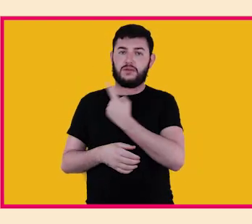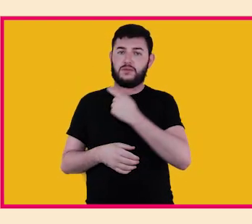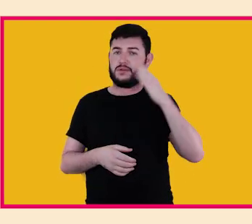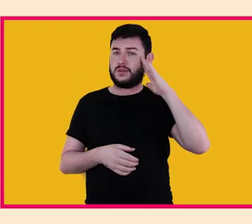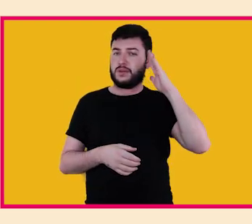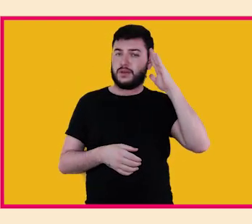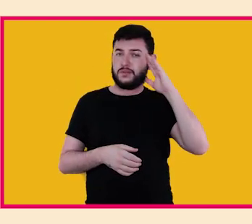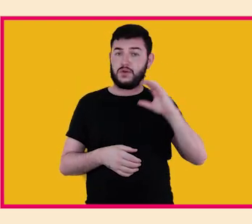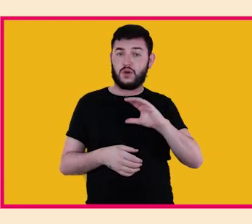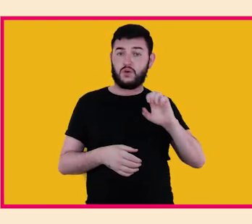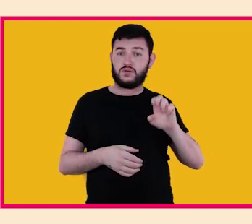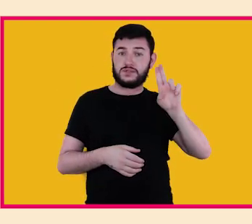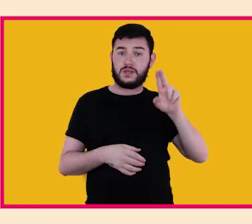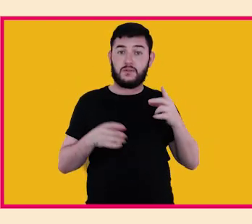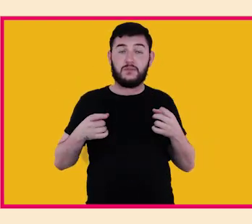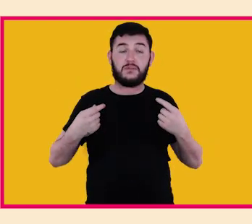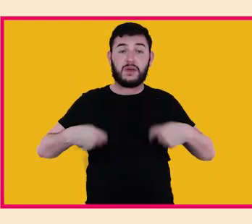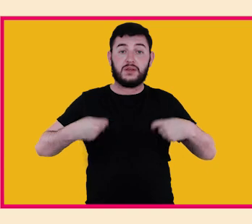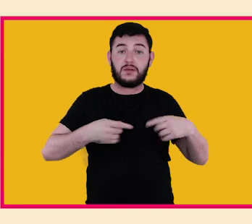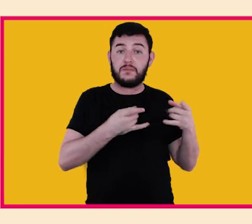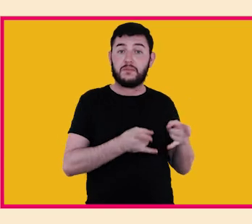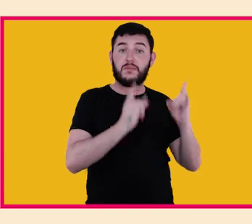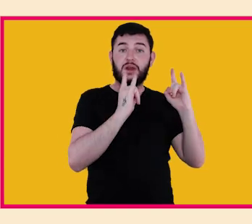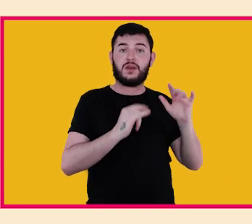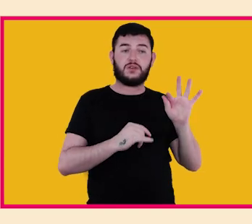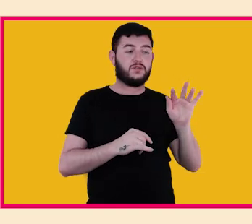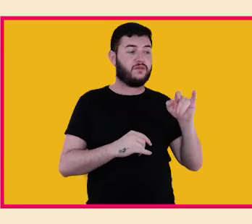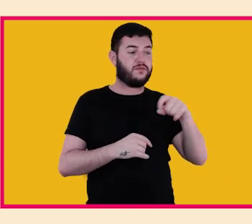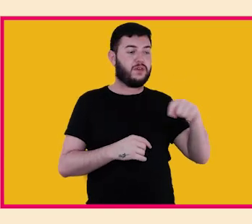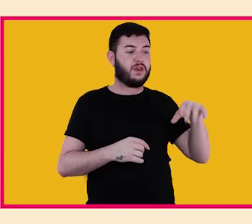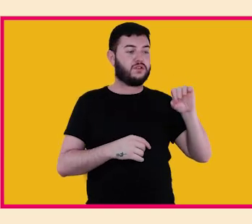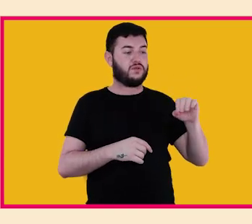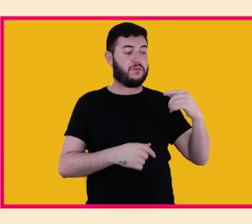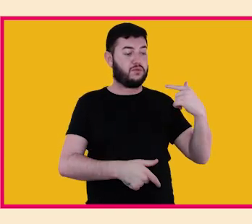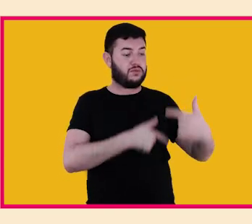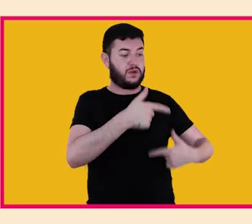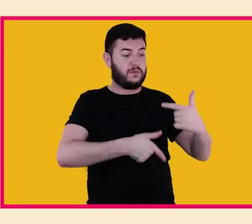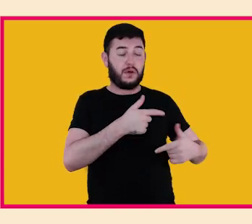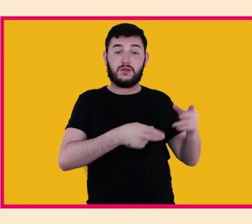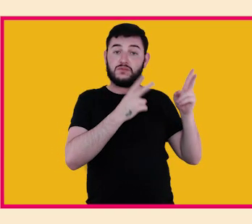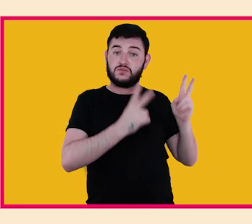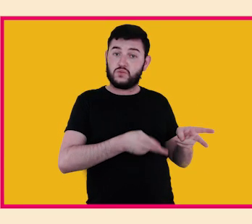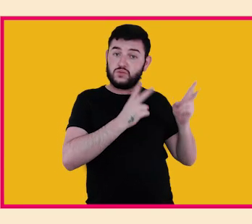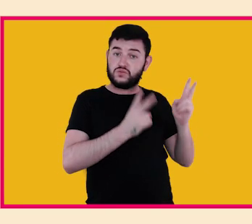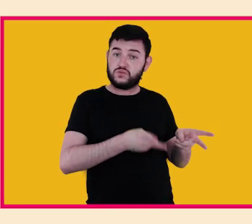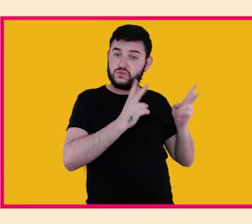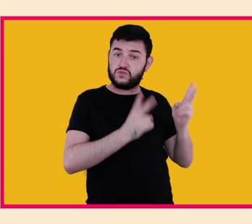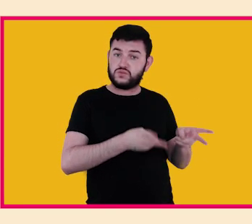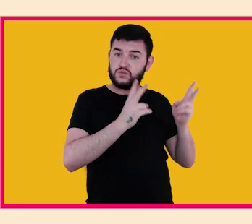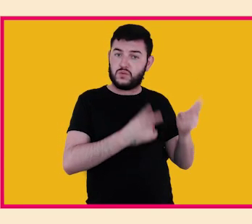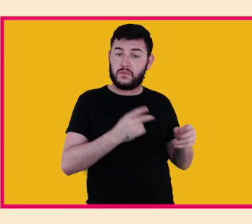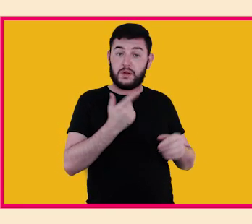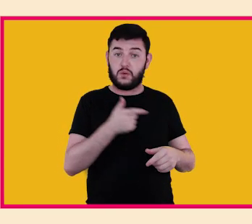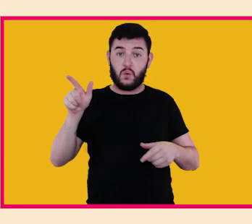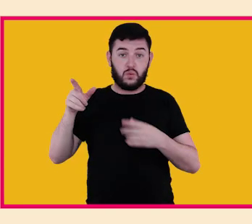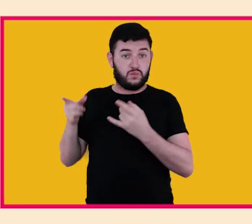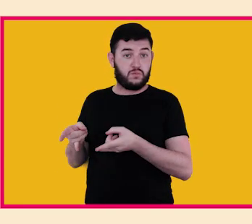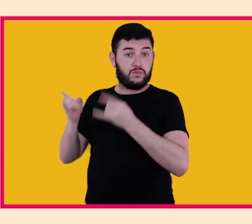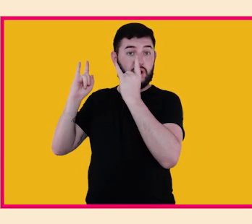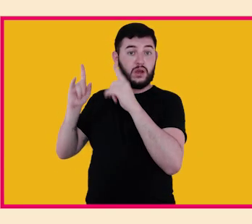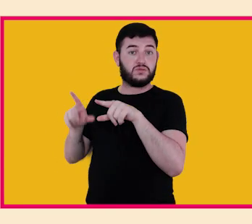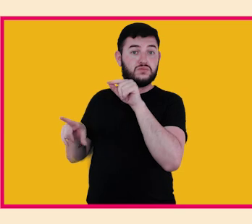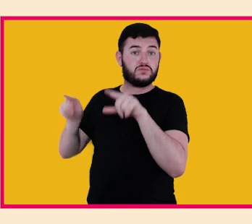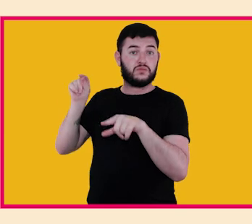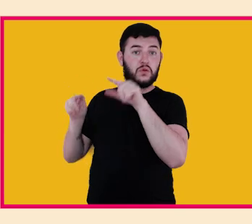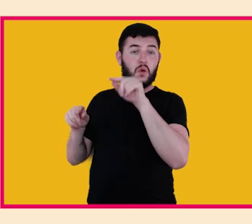eles contêm elementos que são considerados primordiais para o bom funcionamento de um equipamento cultural. Por outro lado, outros elementos podem ser eletivos, ou seja, podem